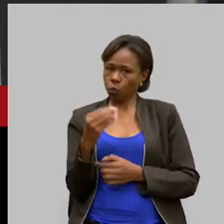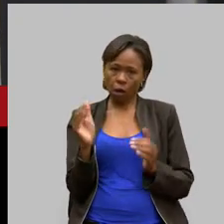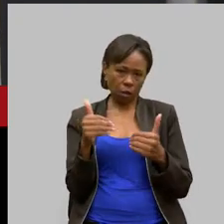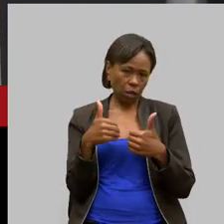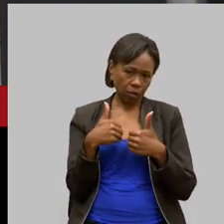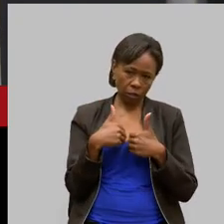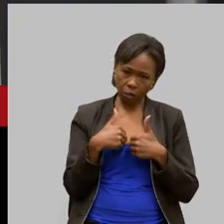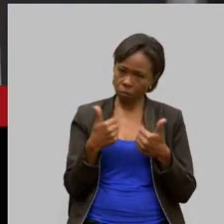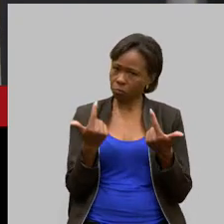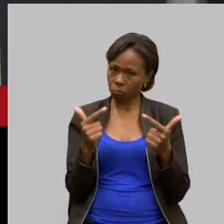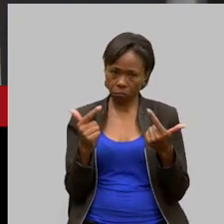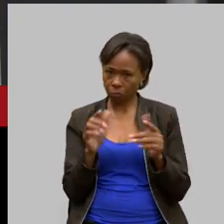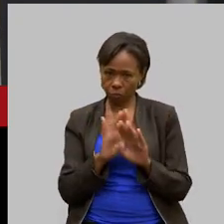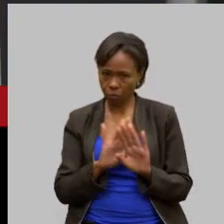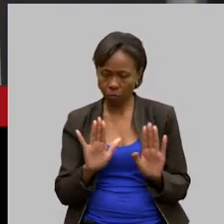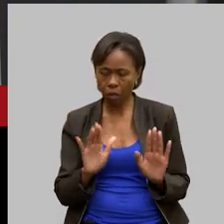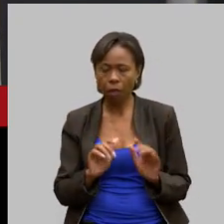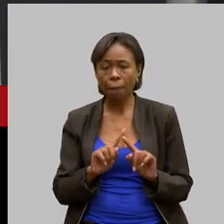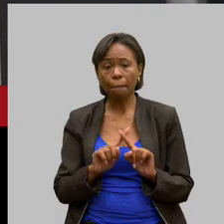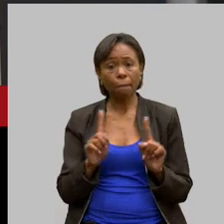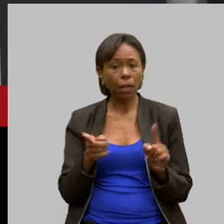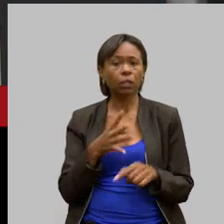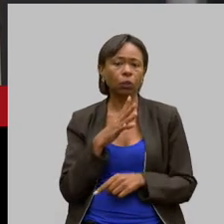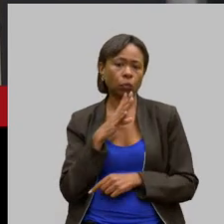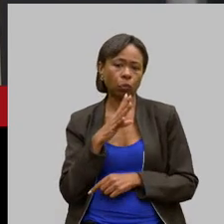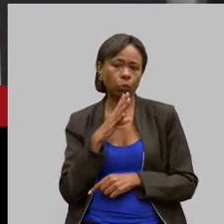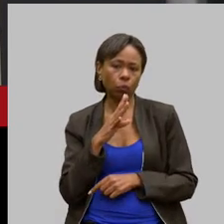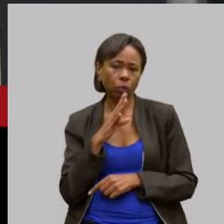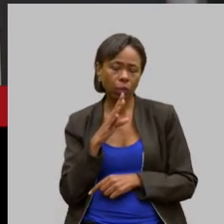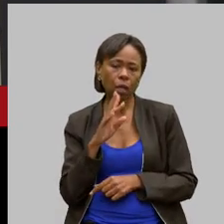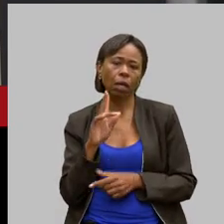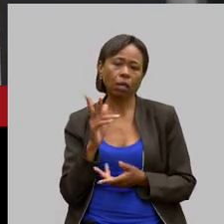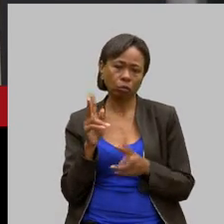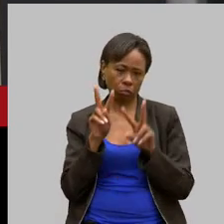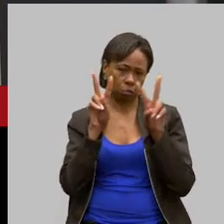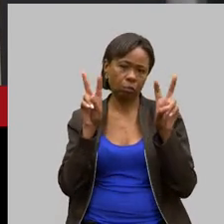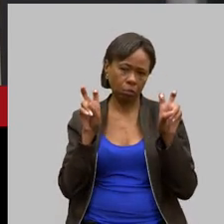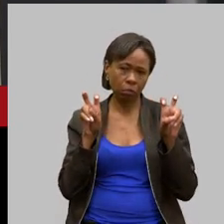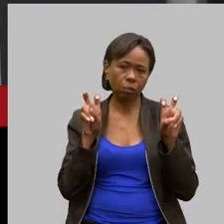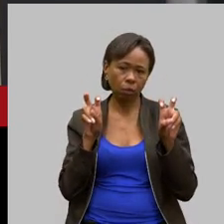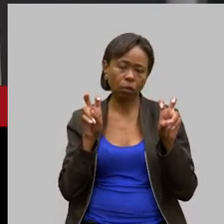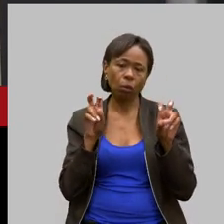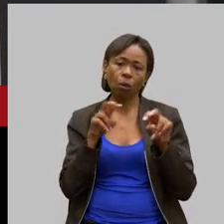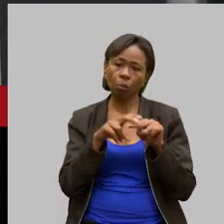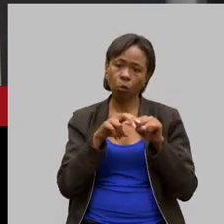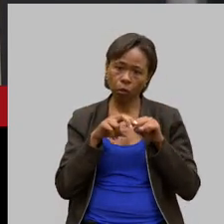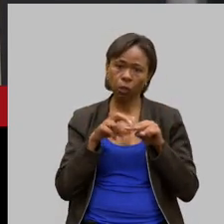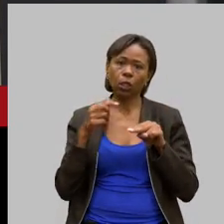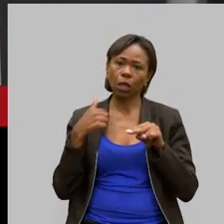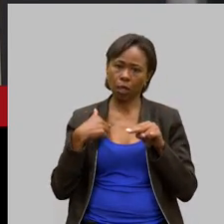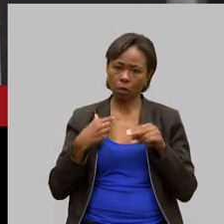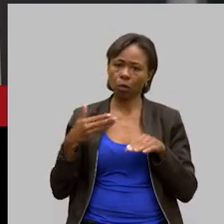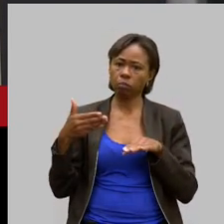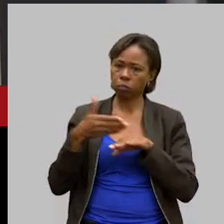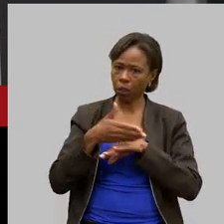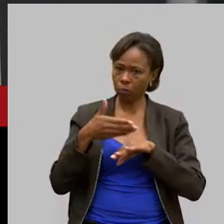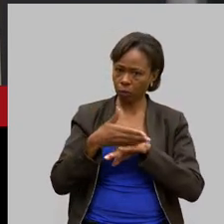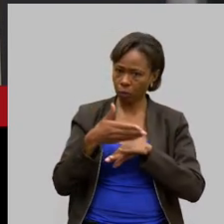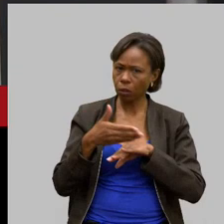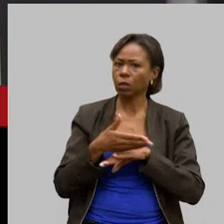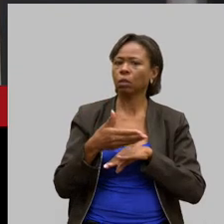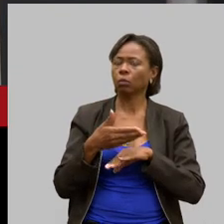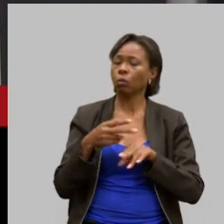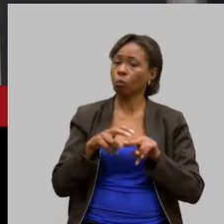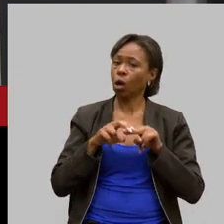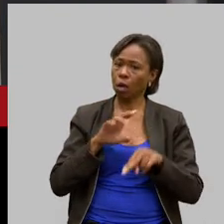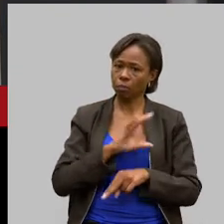a situação então eu me envolvi com essa causa por amor sabe e eu ia falar